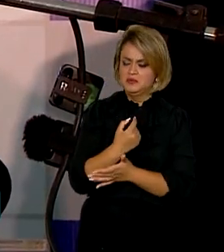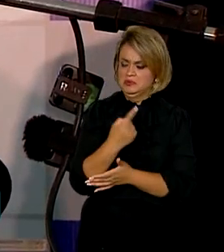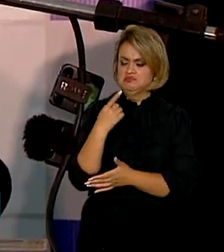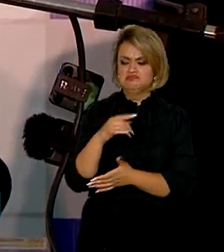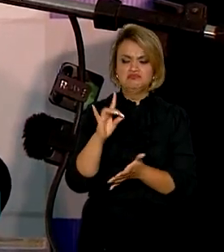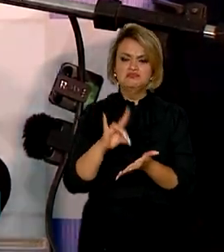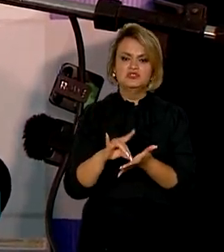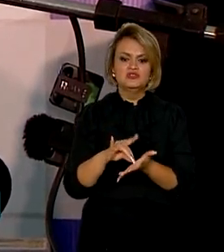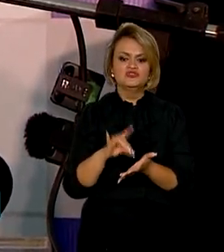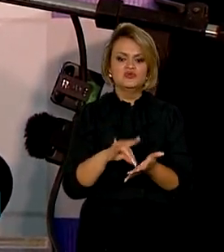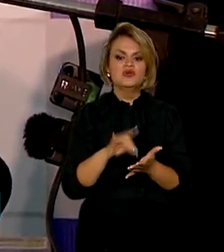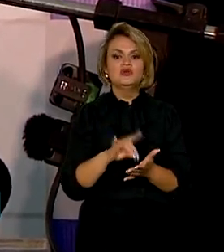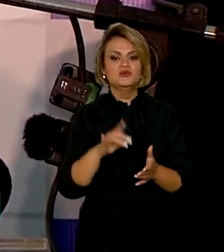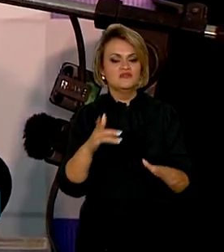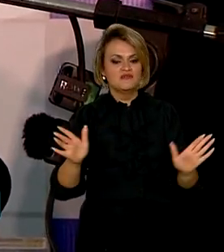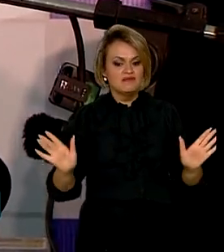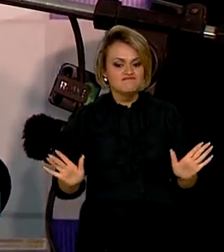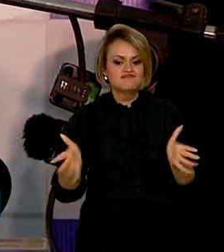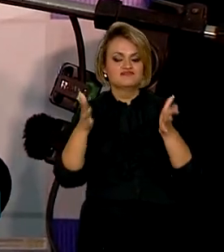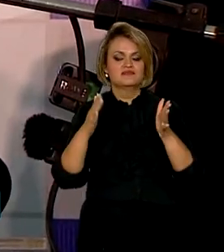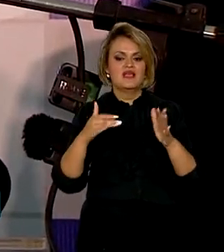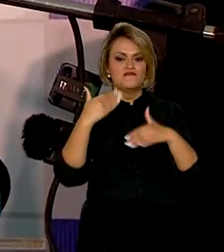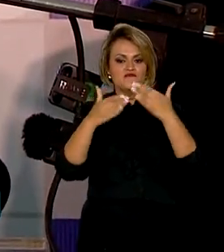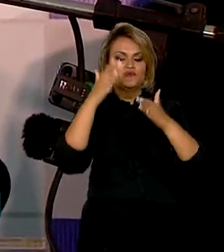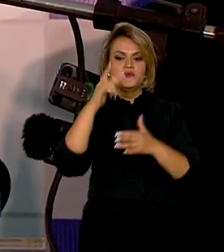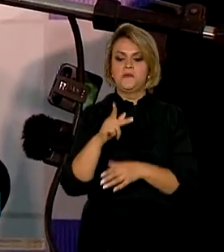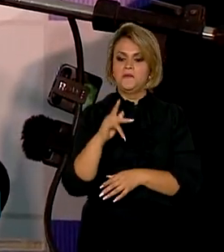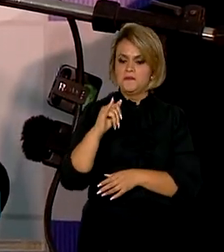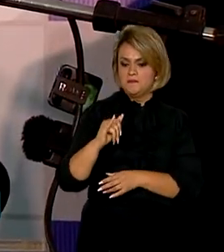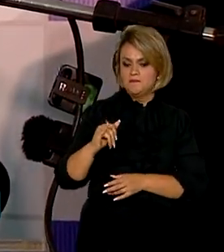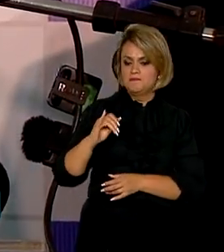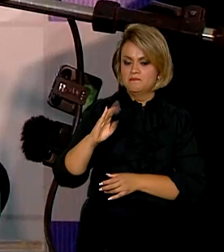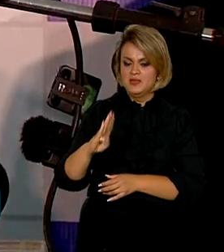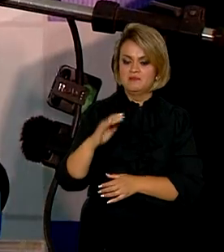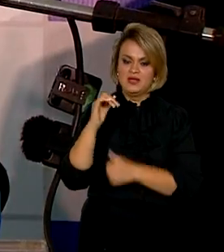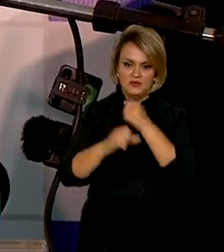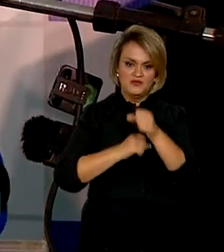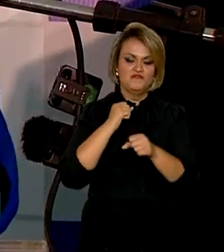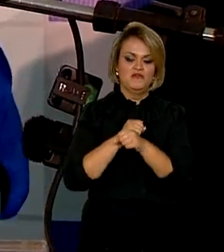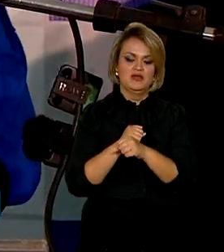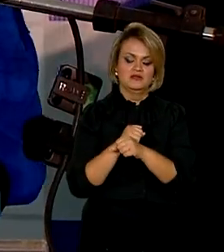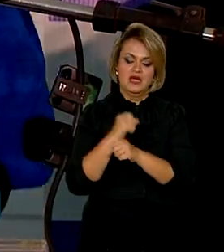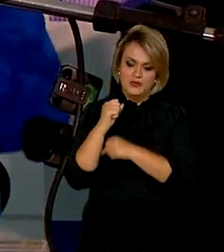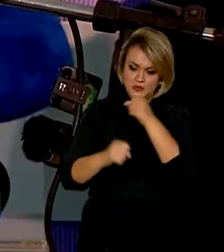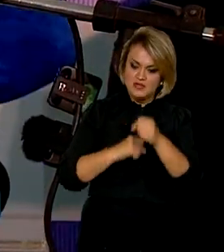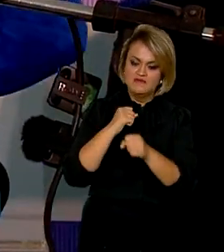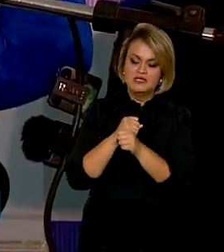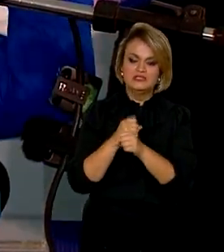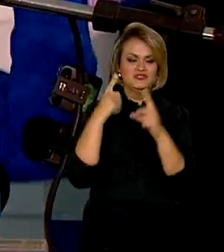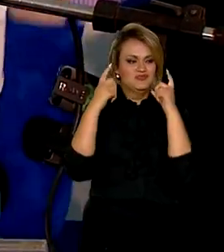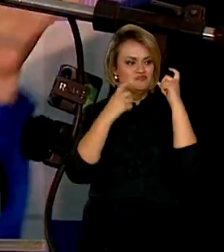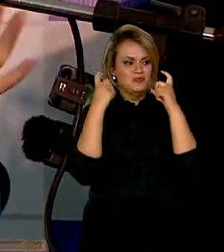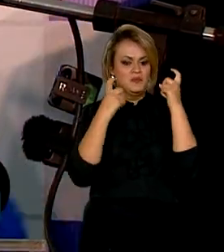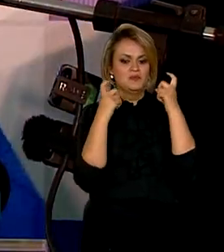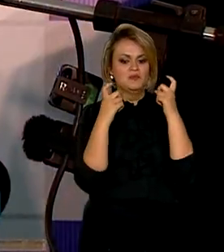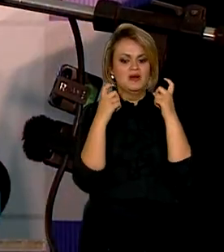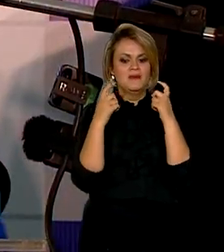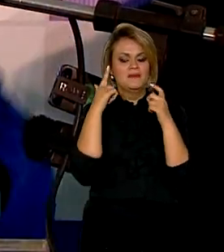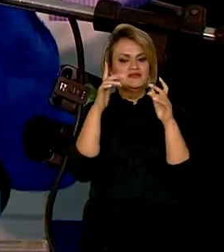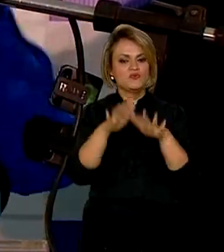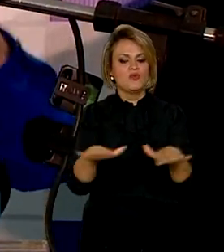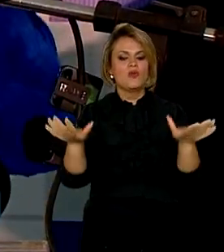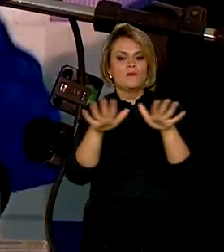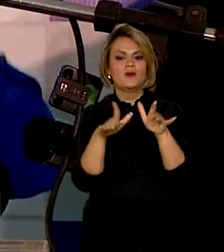acredito realmente que o que vai puxar o PIB, o crescimento da economia, o ano que vem, um ano que nos preocupa sobre a ótica